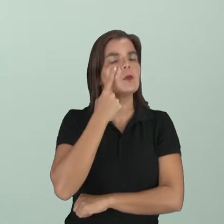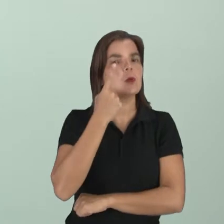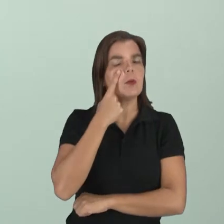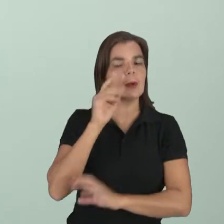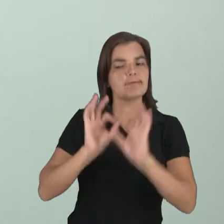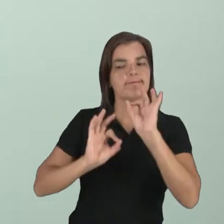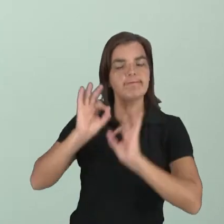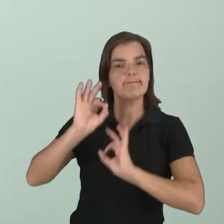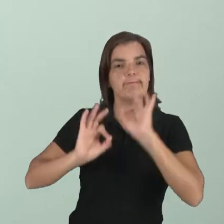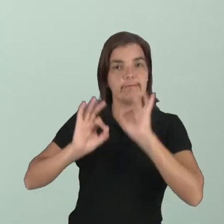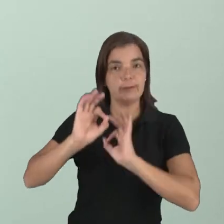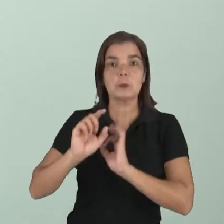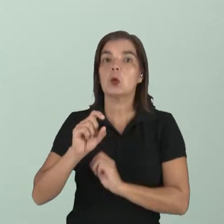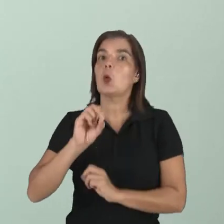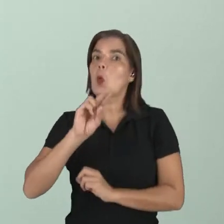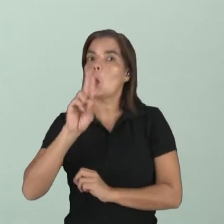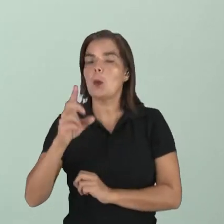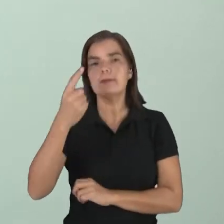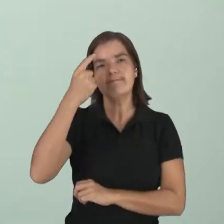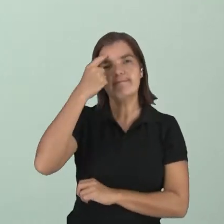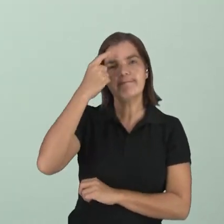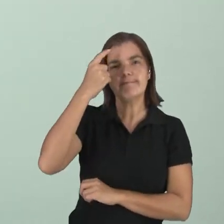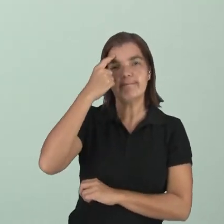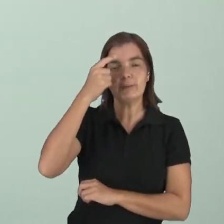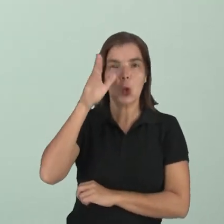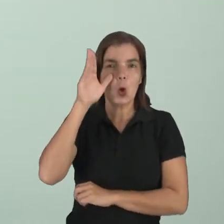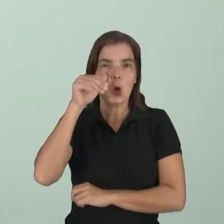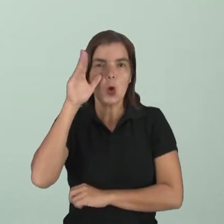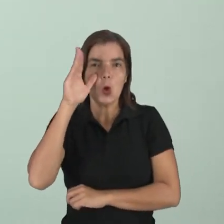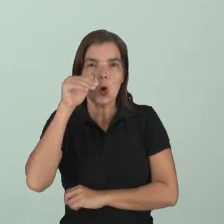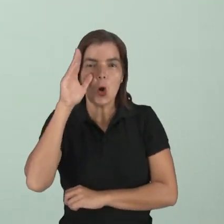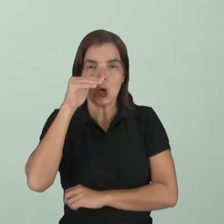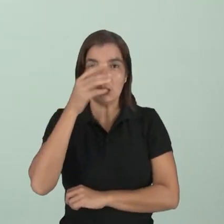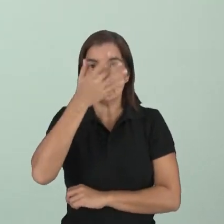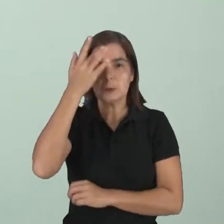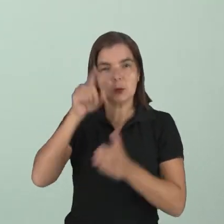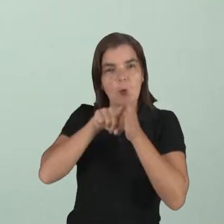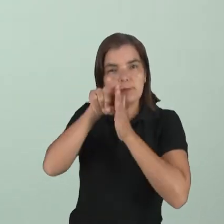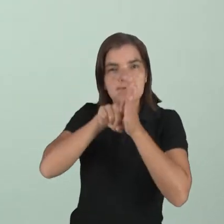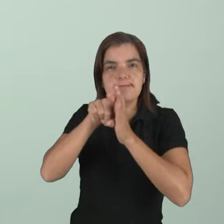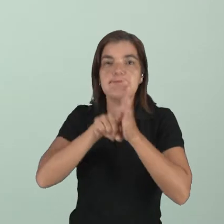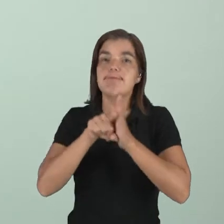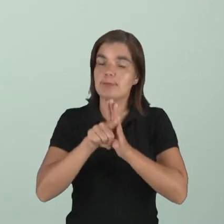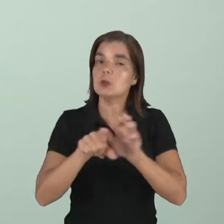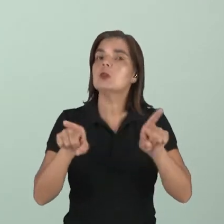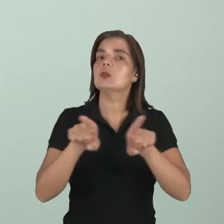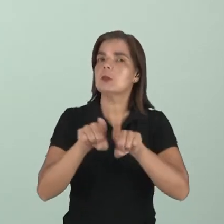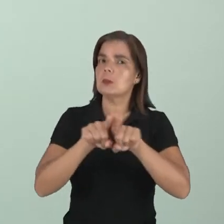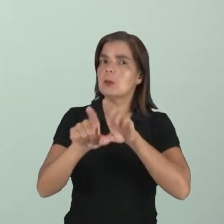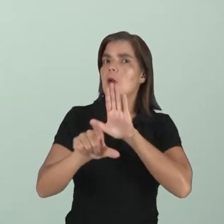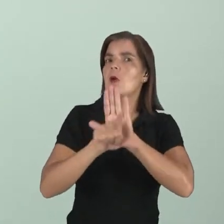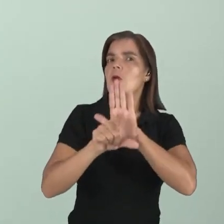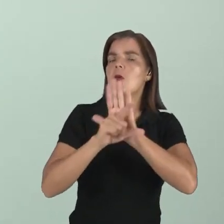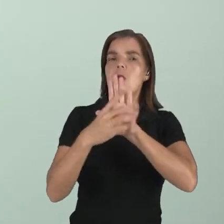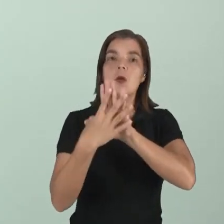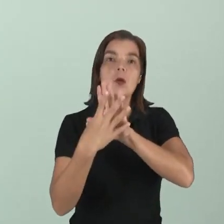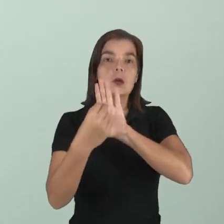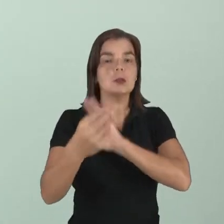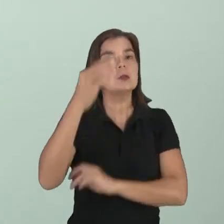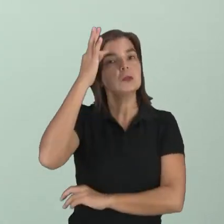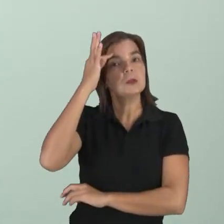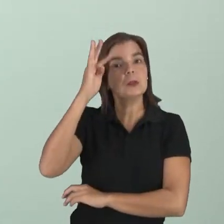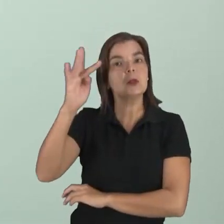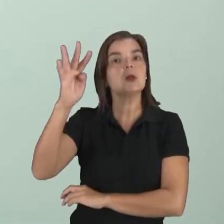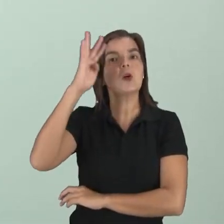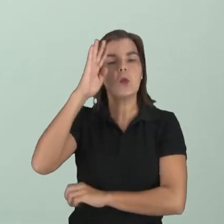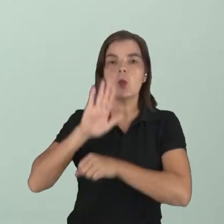se foi construído ou pensado através da curiosidade daqueles cientistas. E as leis, os modelos e as